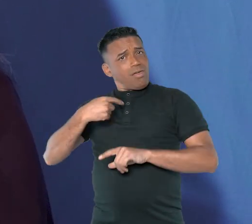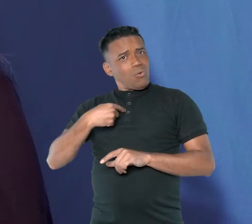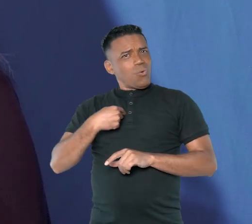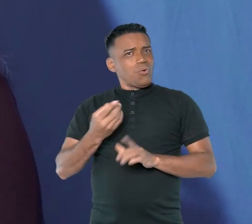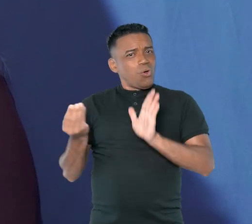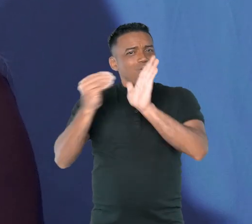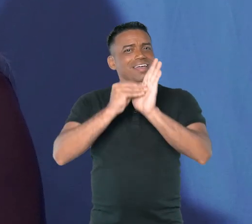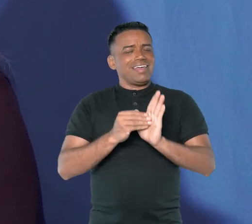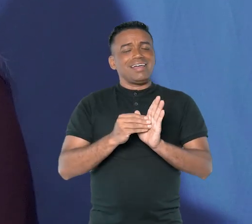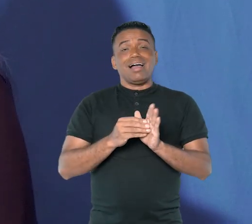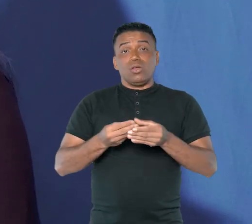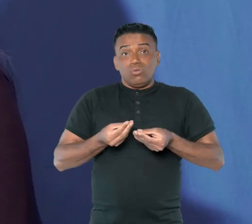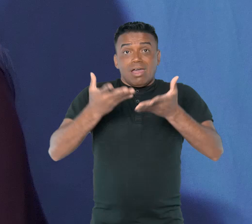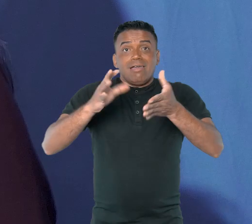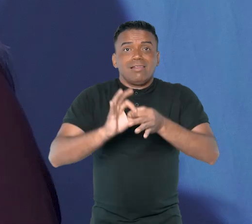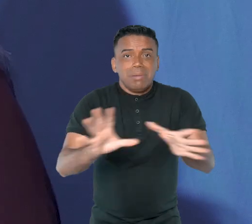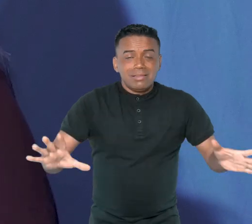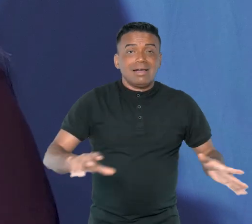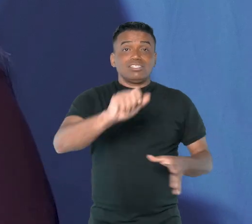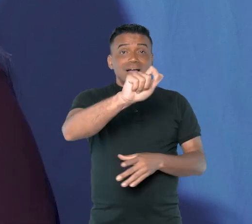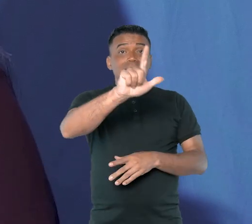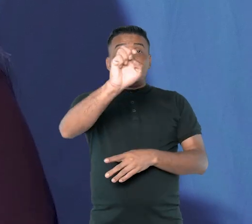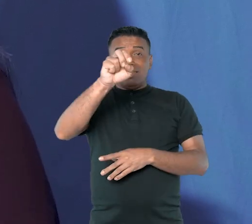Eu dei total liberdade para o Alexandre e para a